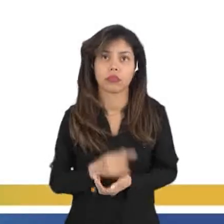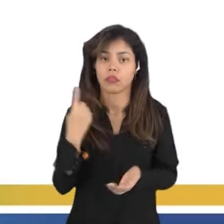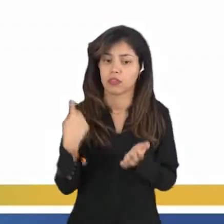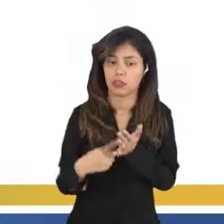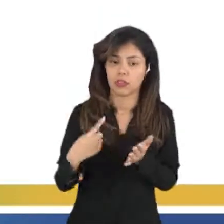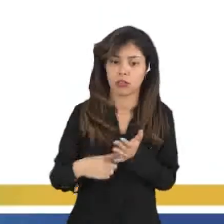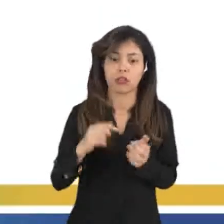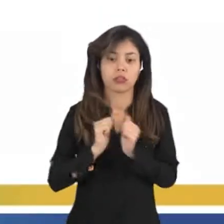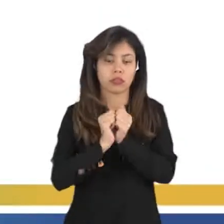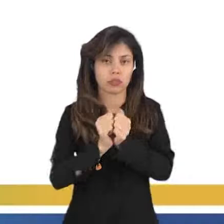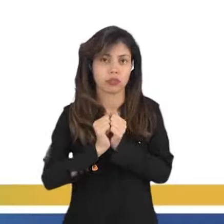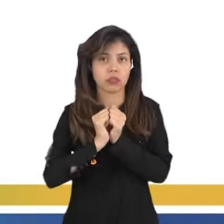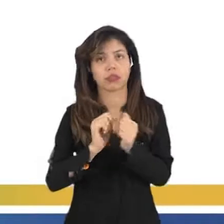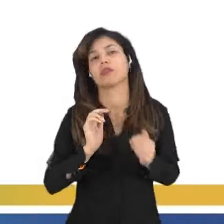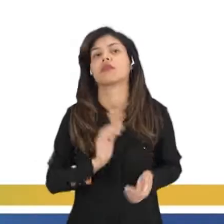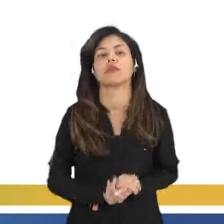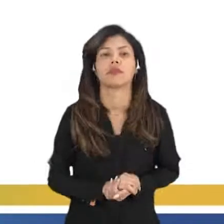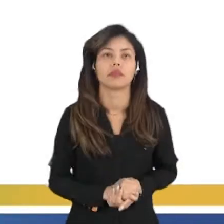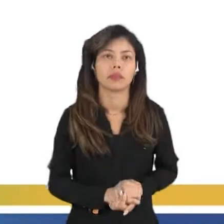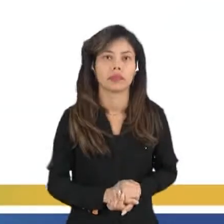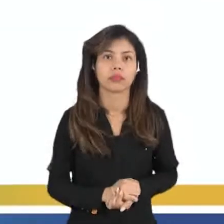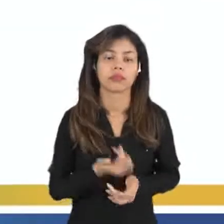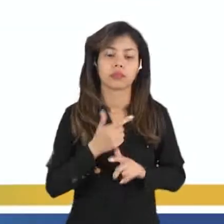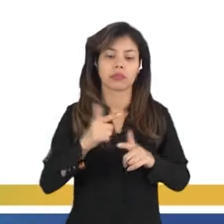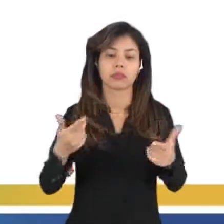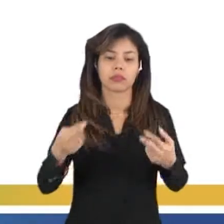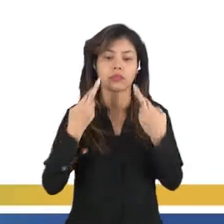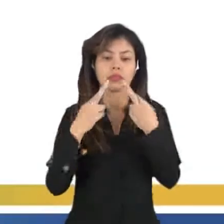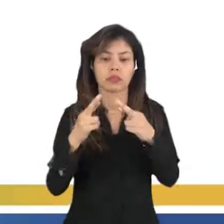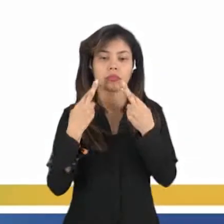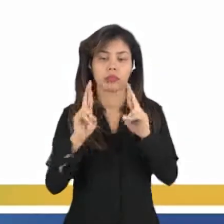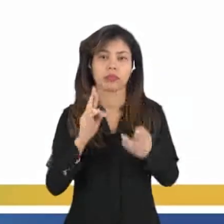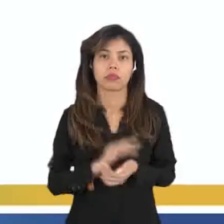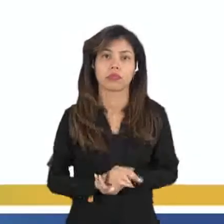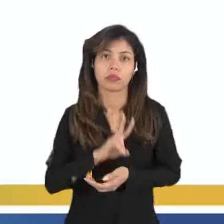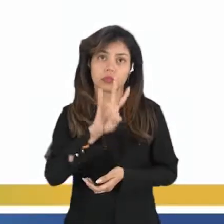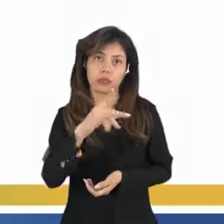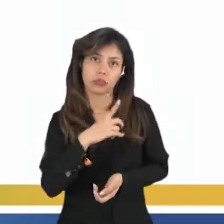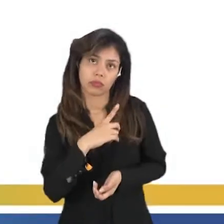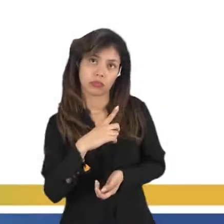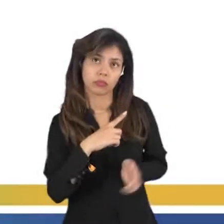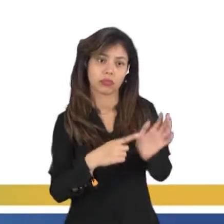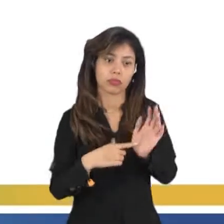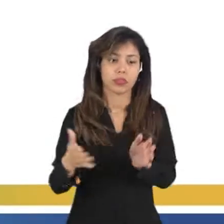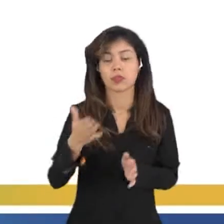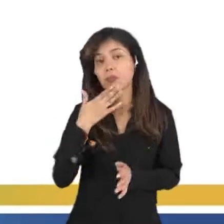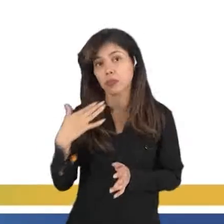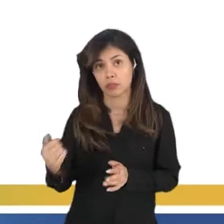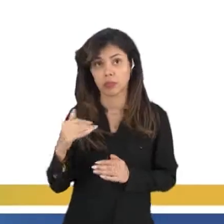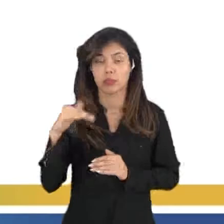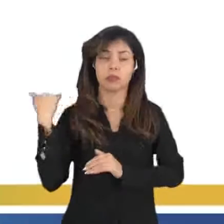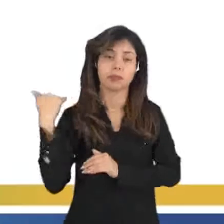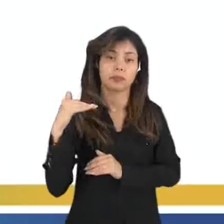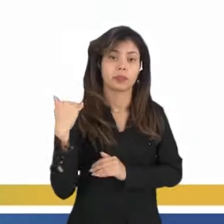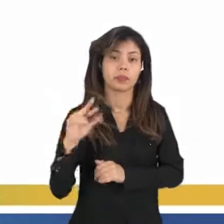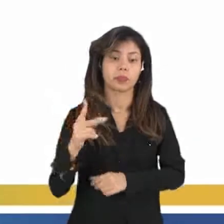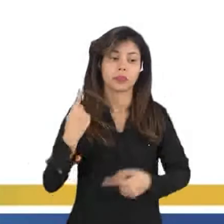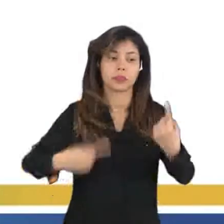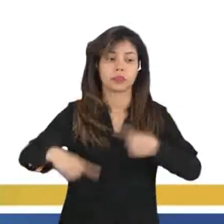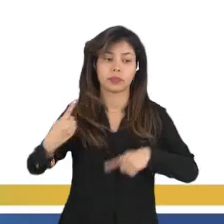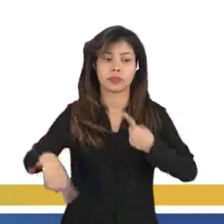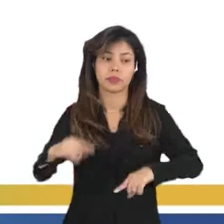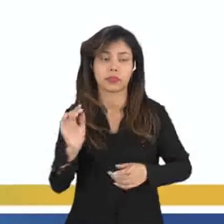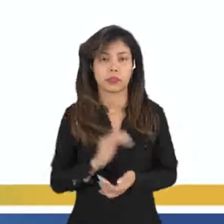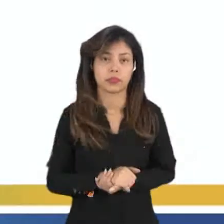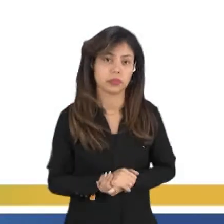parte, sendo que a grande reclamação dos católicos é que os protestantes preferem manter a subordinação política